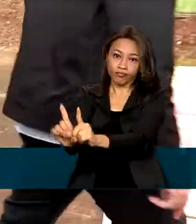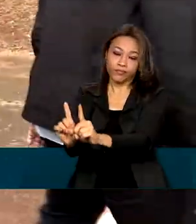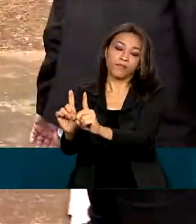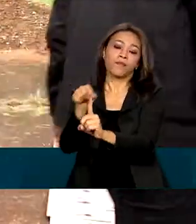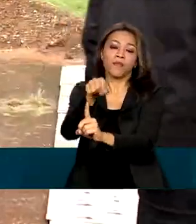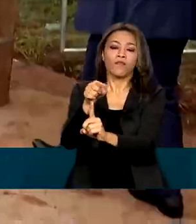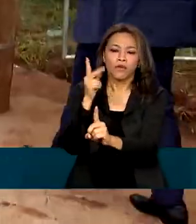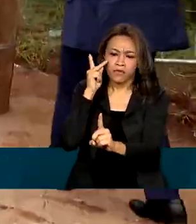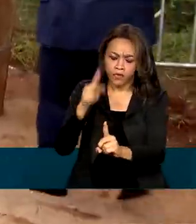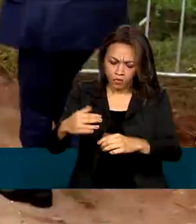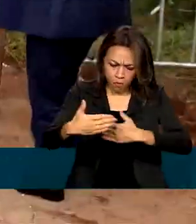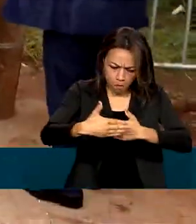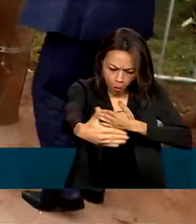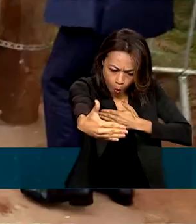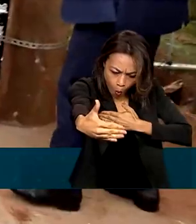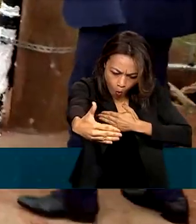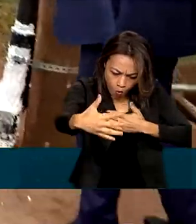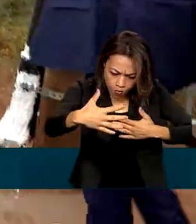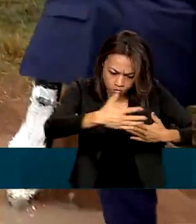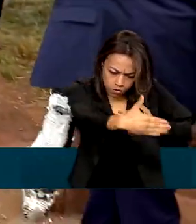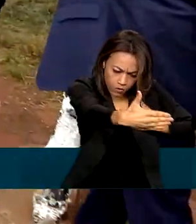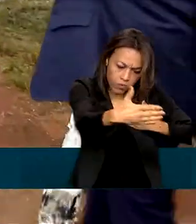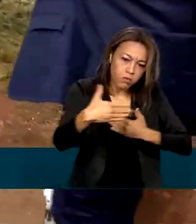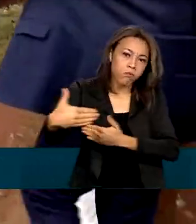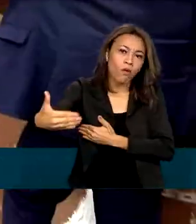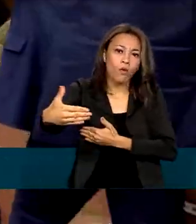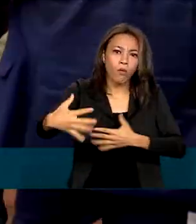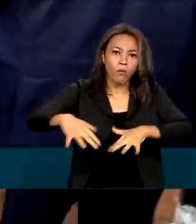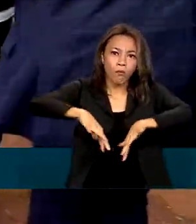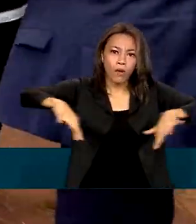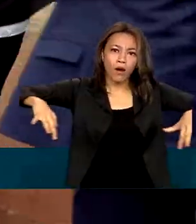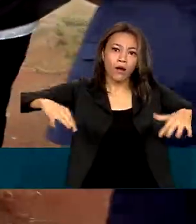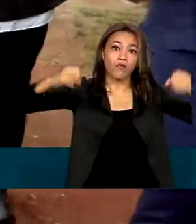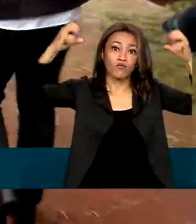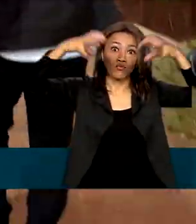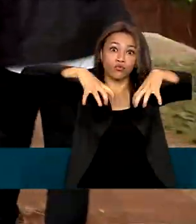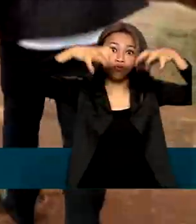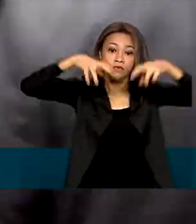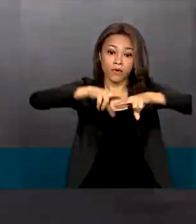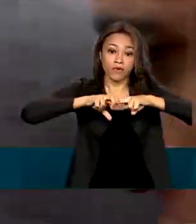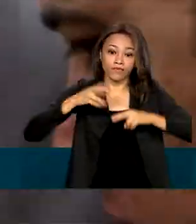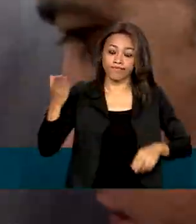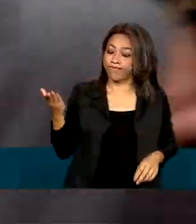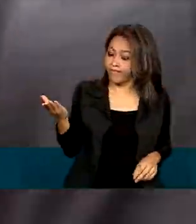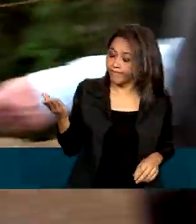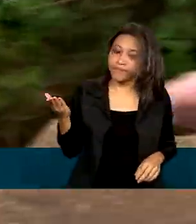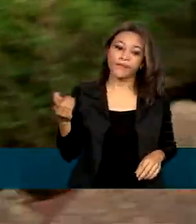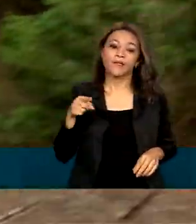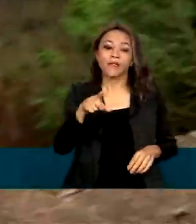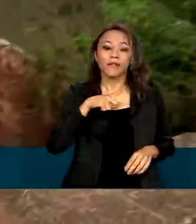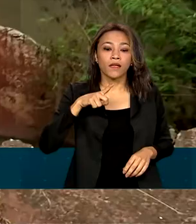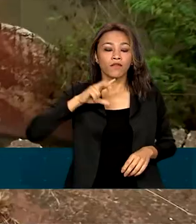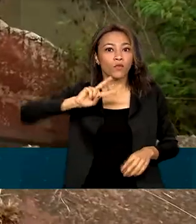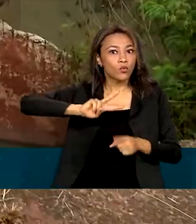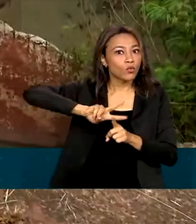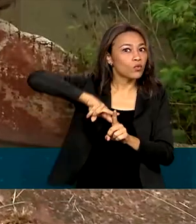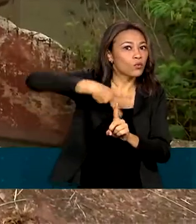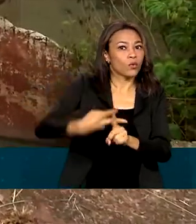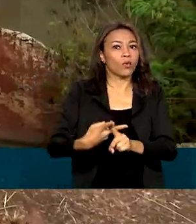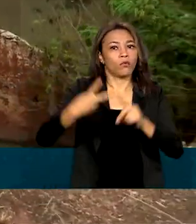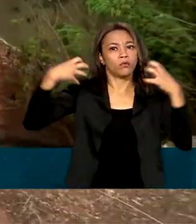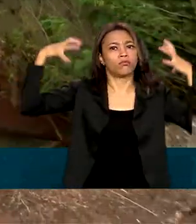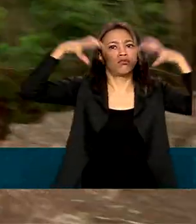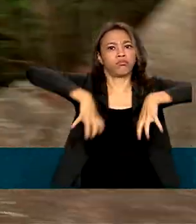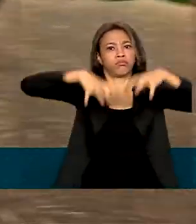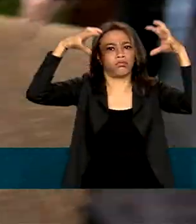que uma cratera foi aberta devido às fortes chuvas na cidade em dezembro. O mês teve o dobro da média histórica de